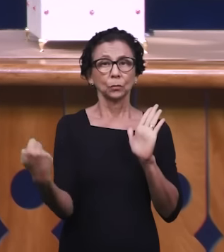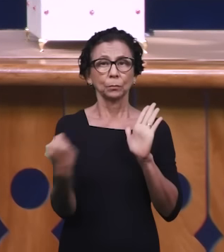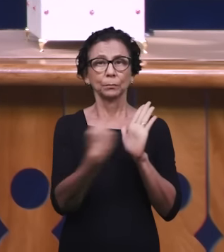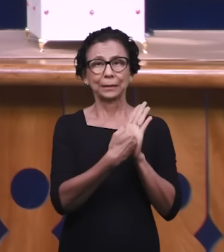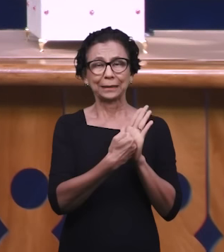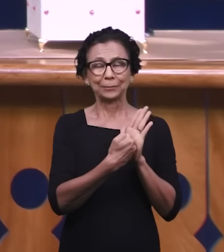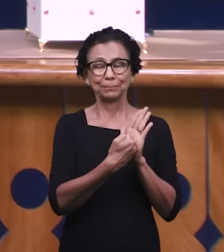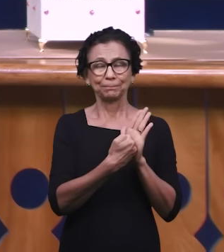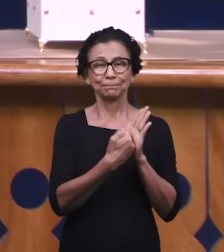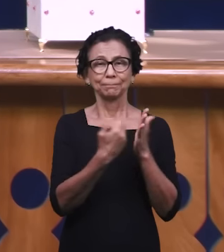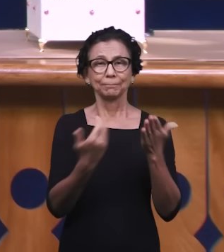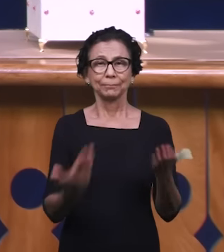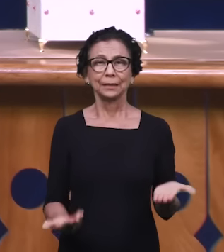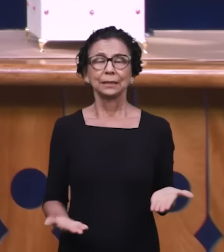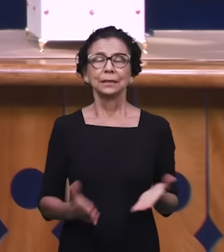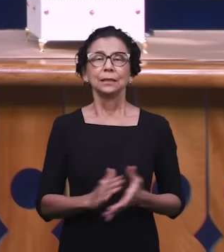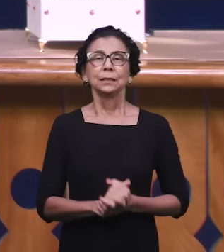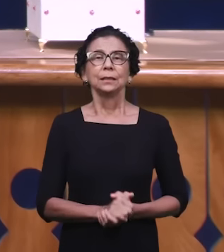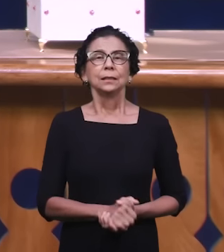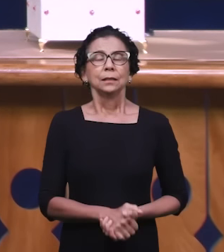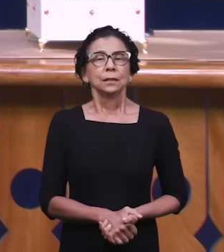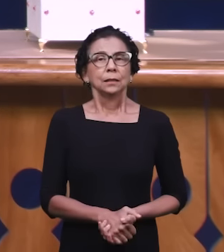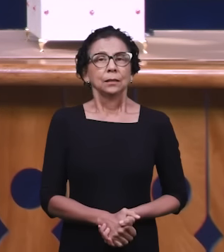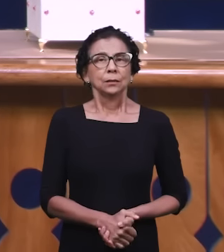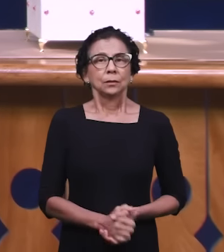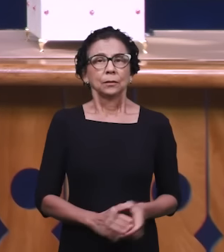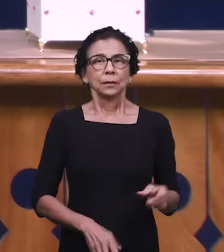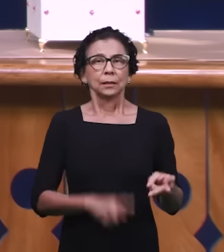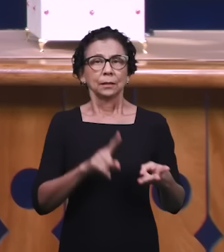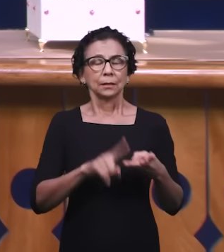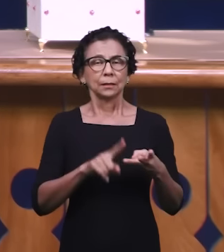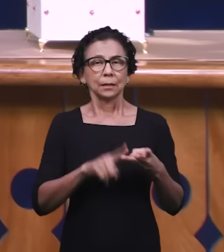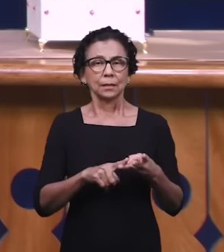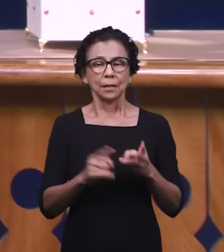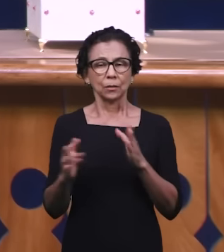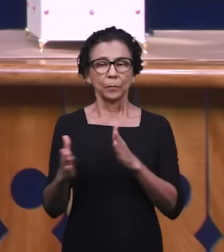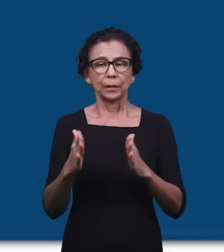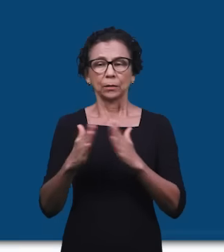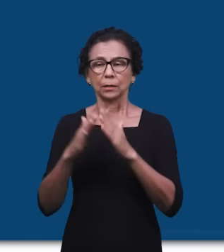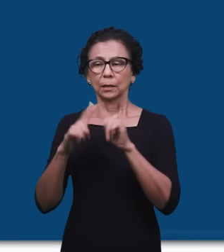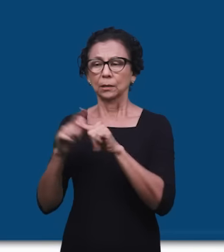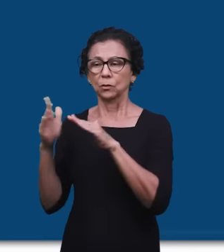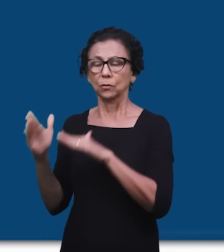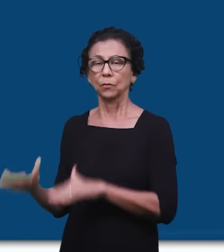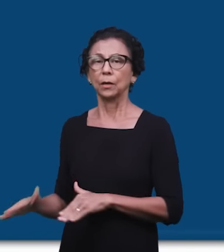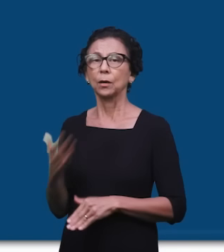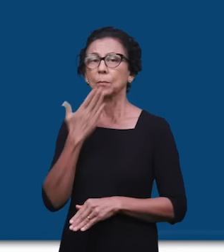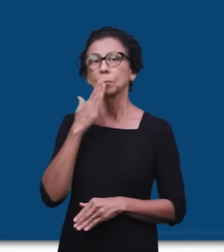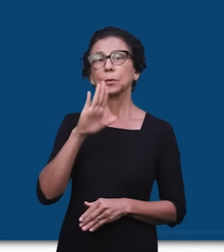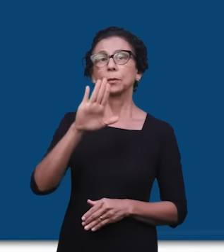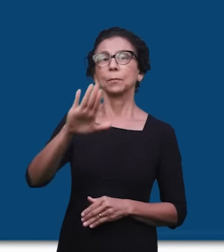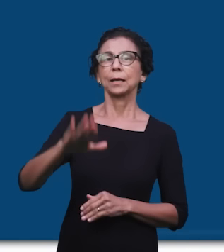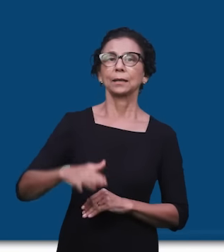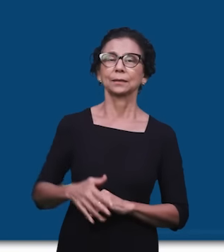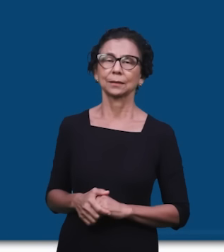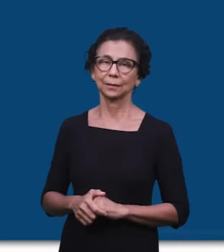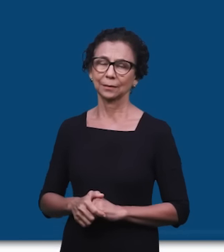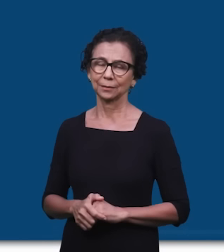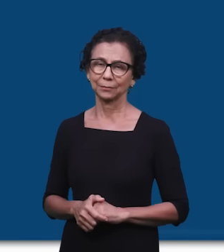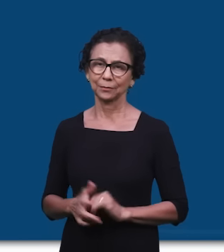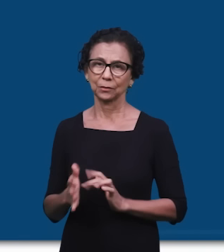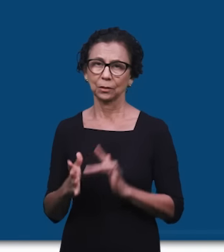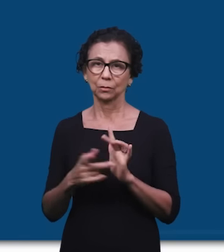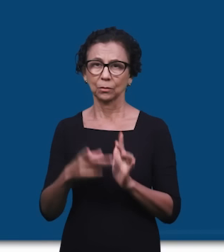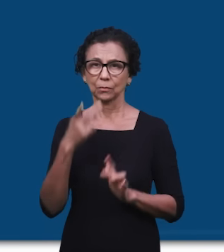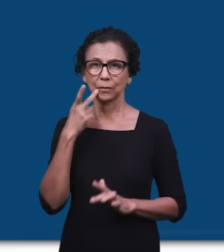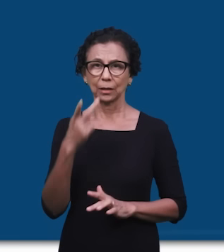ligada à terceira dispensação, a dispensação da igreja. E a promessa era que não vos deixarei órfãos. Ou